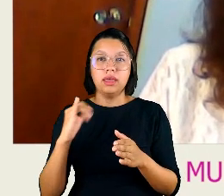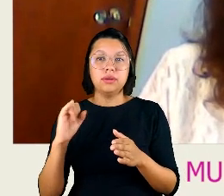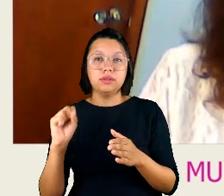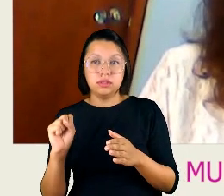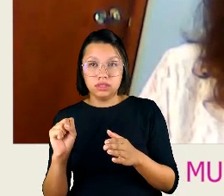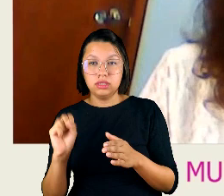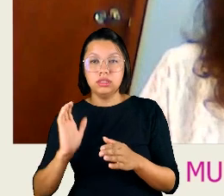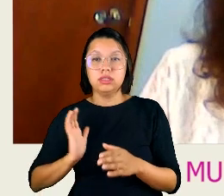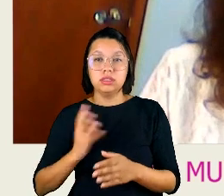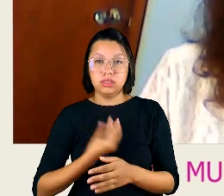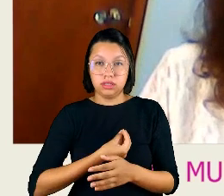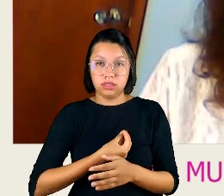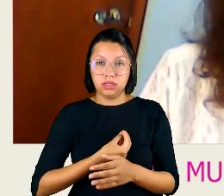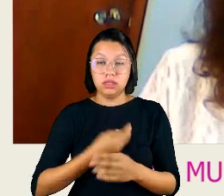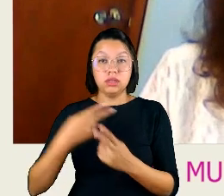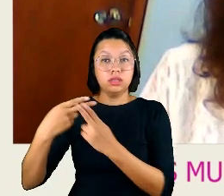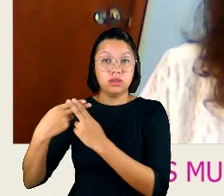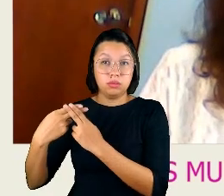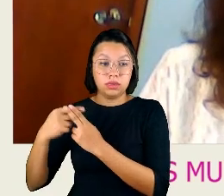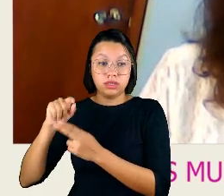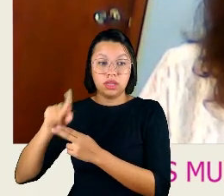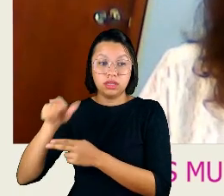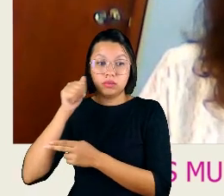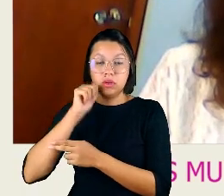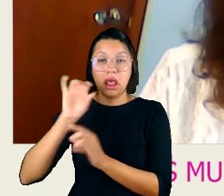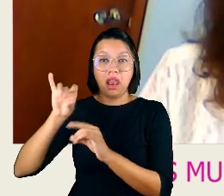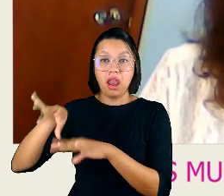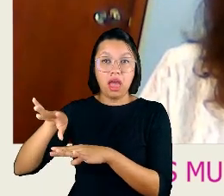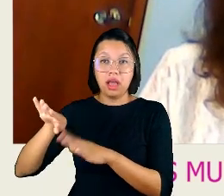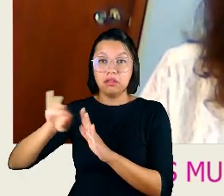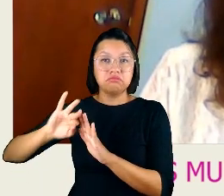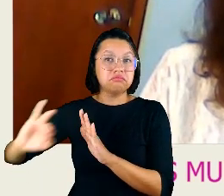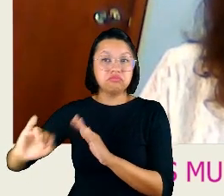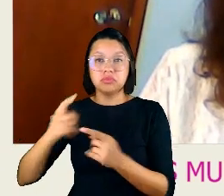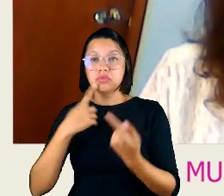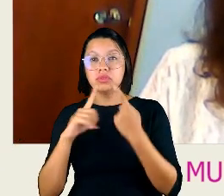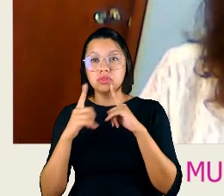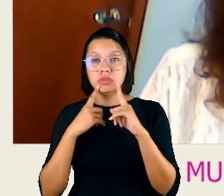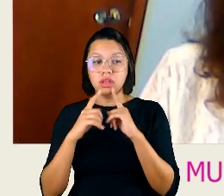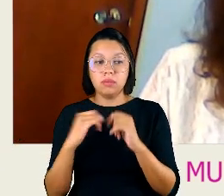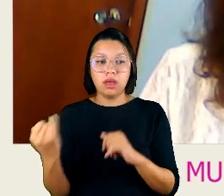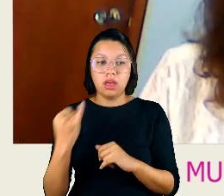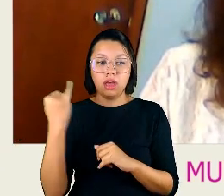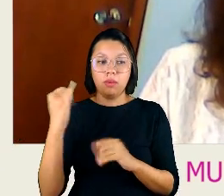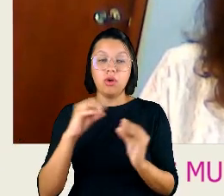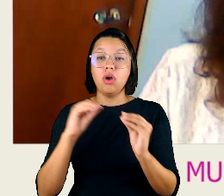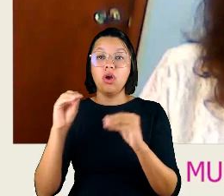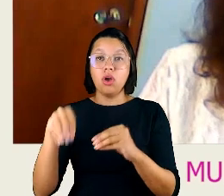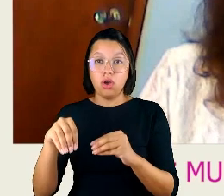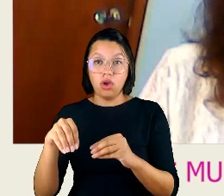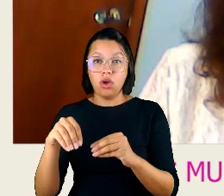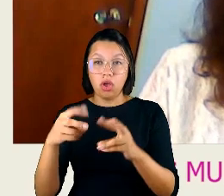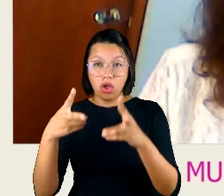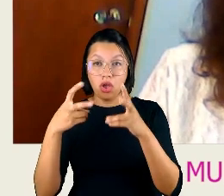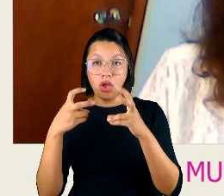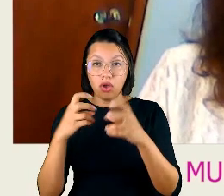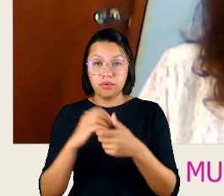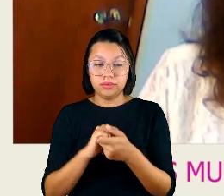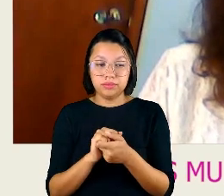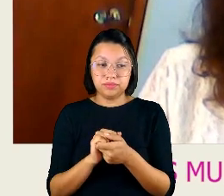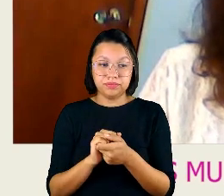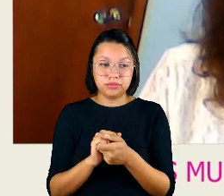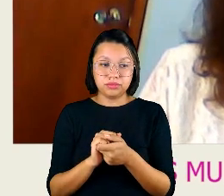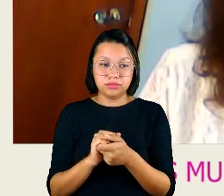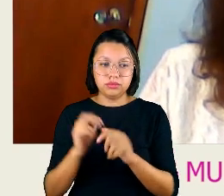essas mulheres são deixadas totalmente de fora desse debate. Importante colocarmos em perspectiva essa diversidade